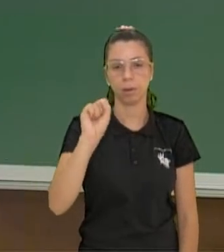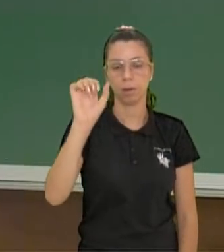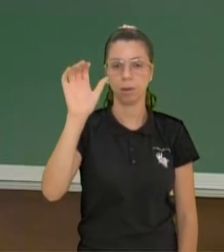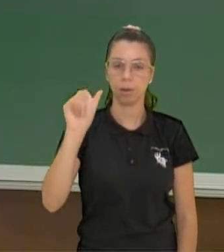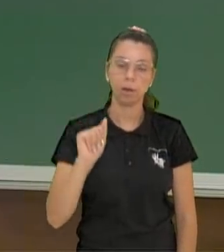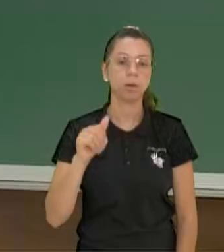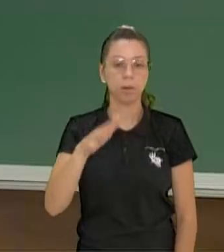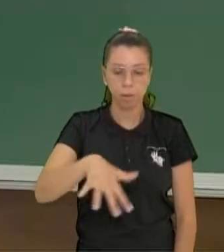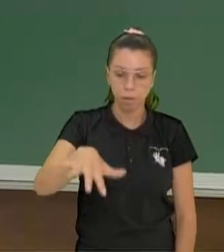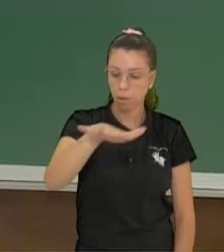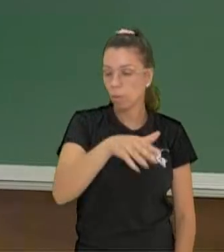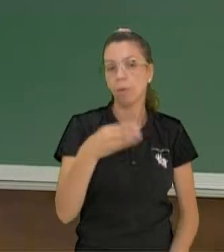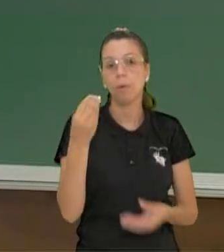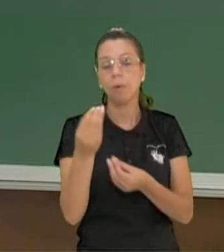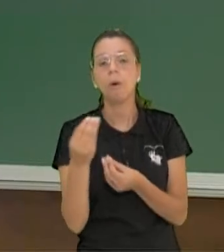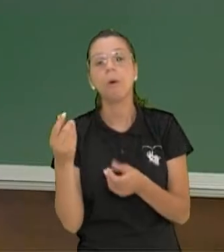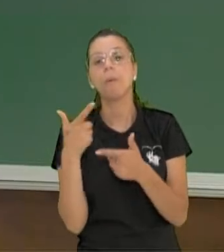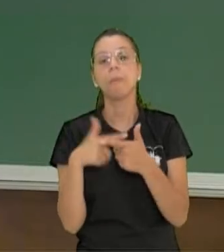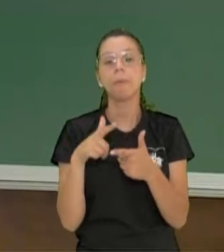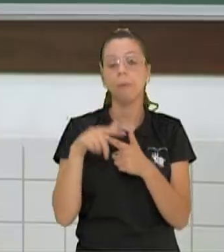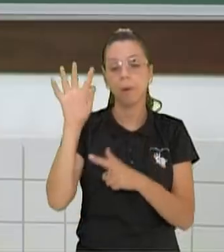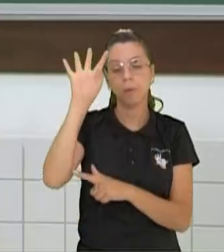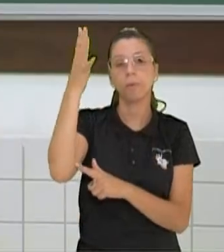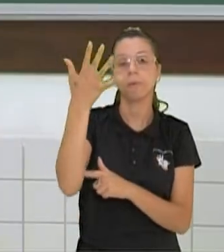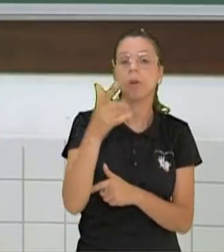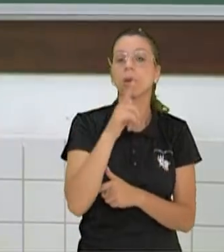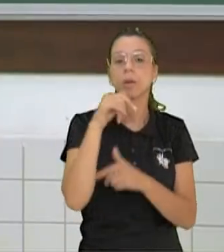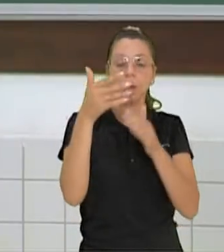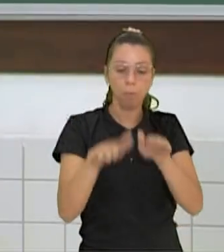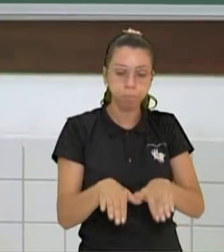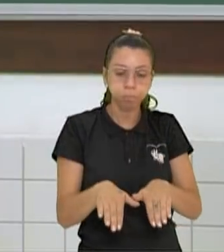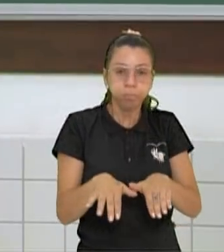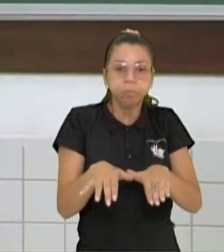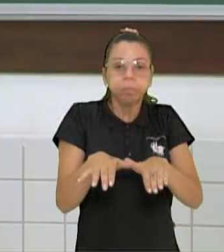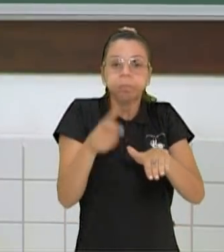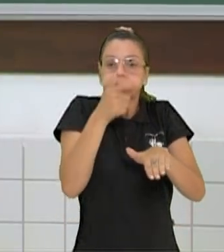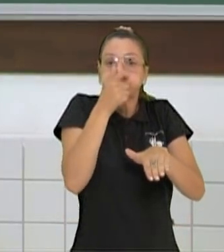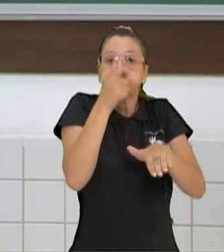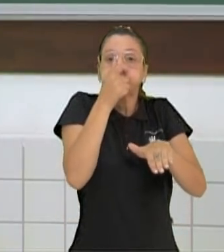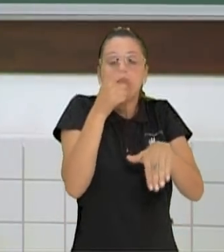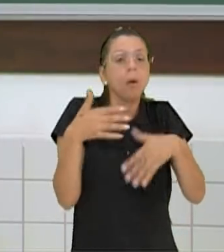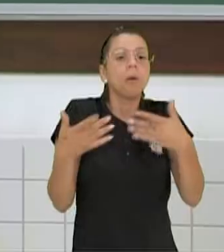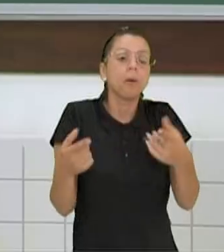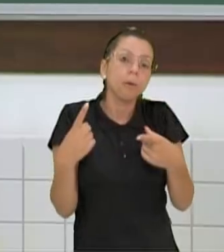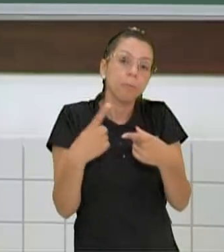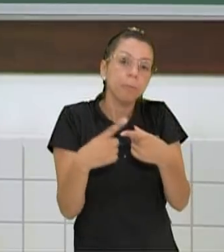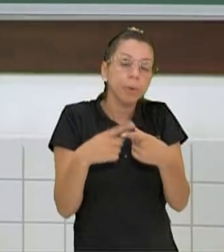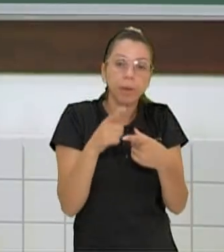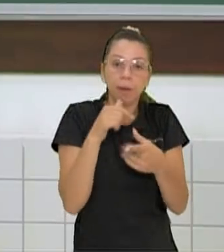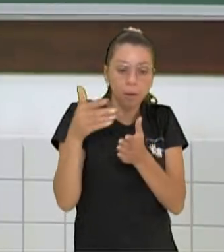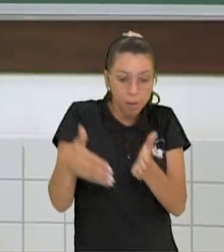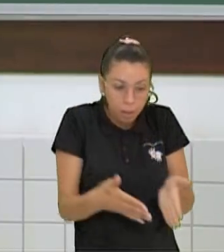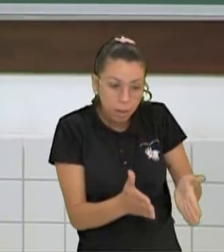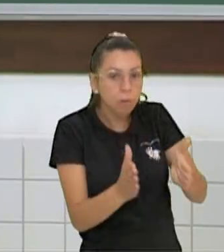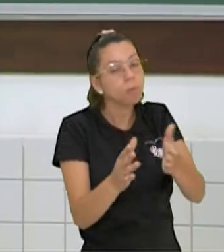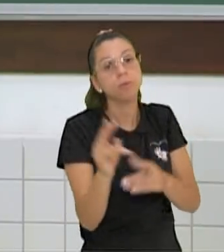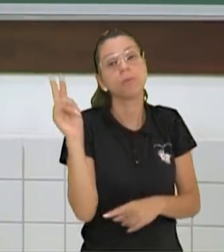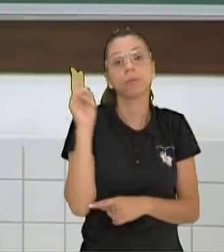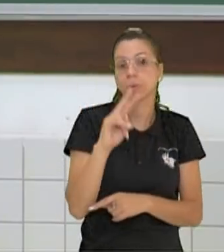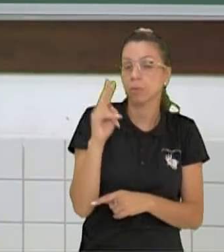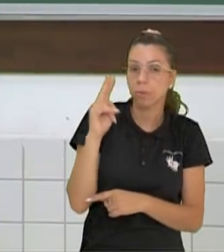Como resolver os problemas de alagamentos da década de 90, que foram muito comuns por causa dos rios? São histórias